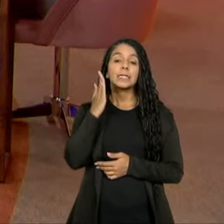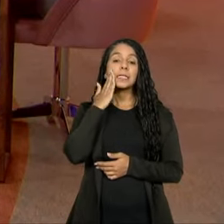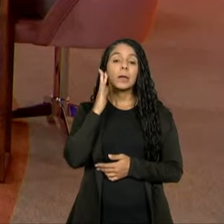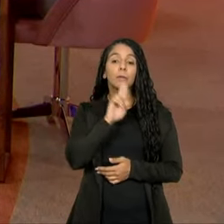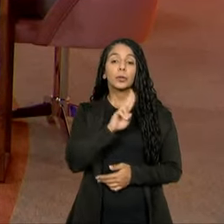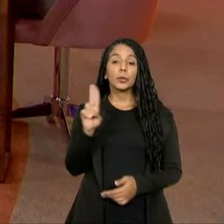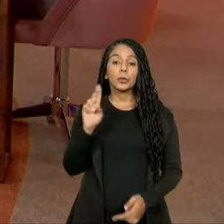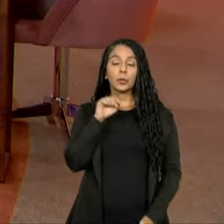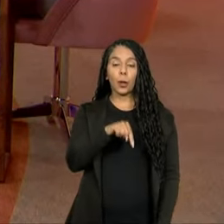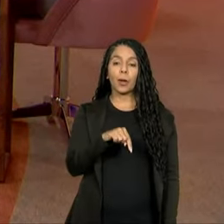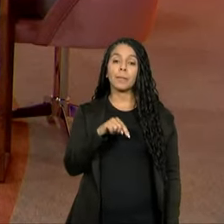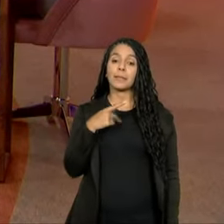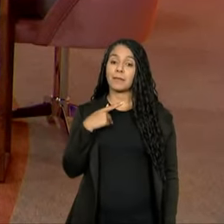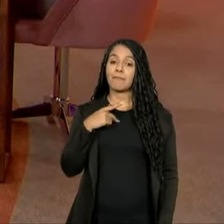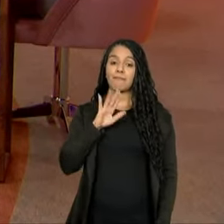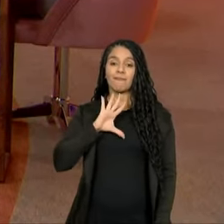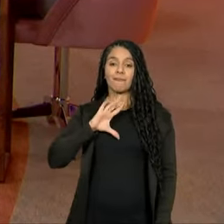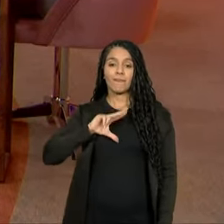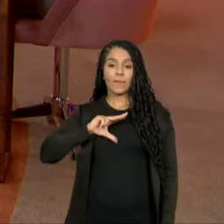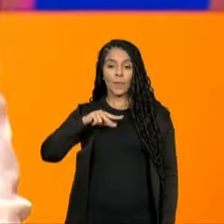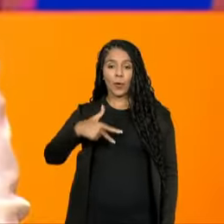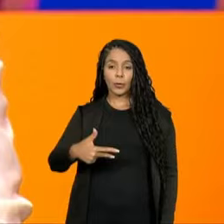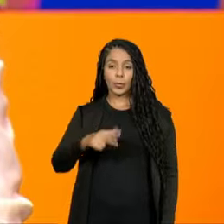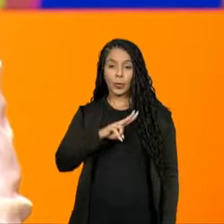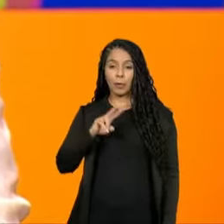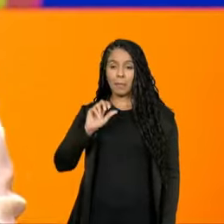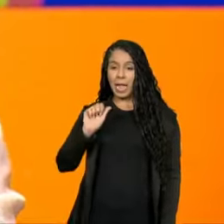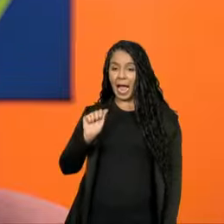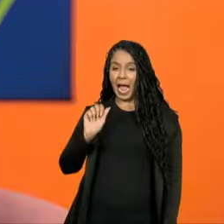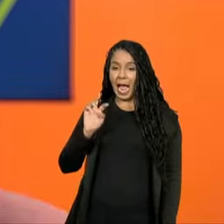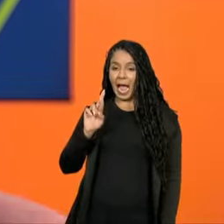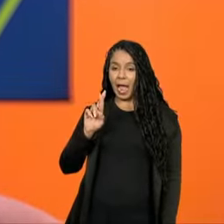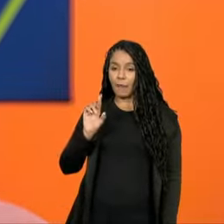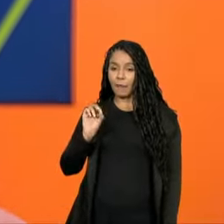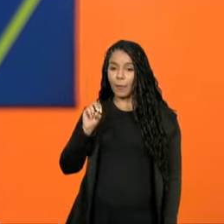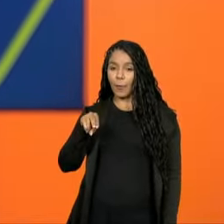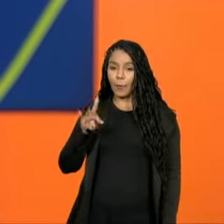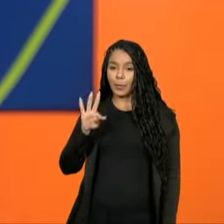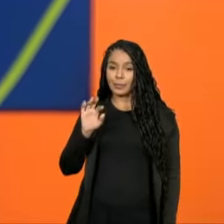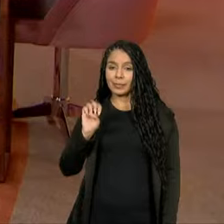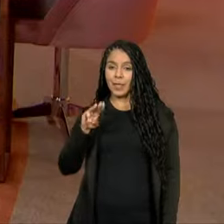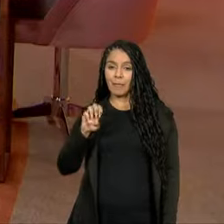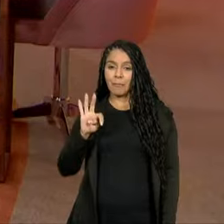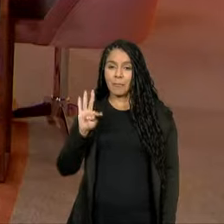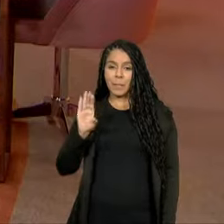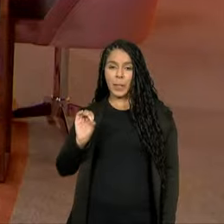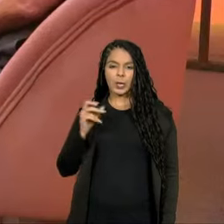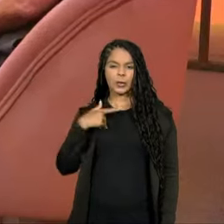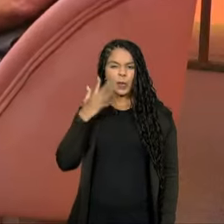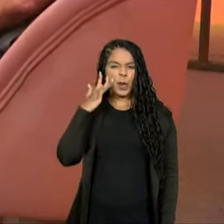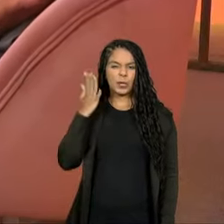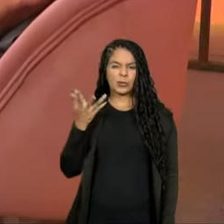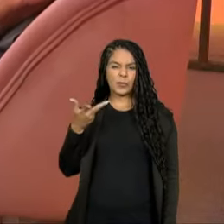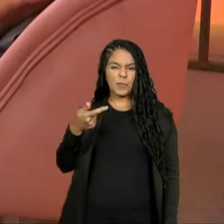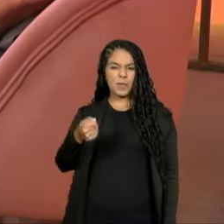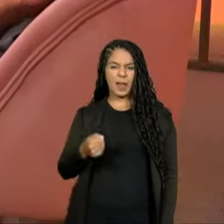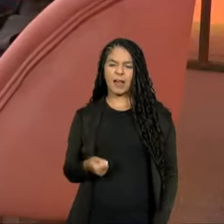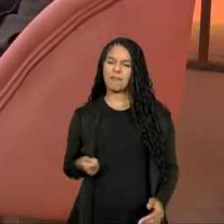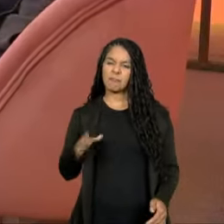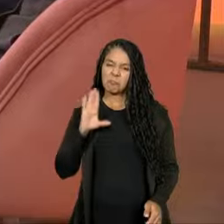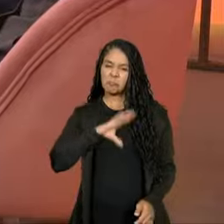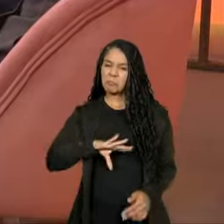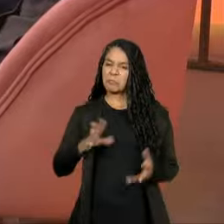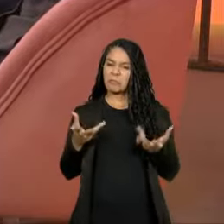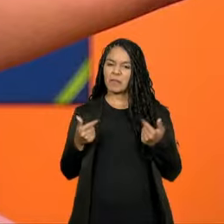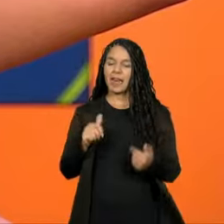Como? Afrontamento. É um afrontamento. Mas eu concordo. É maravilhoso. O português é maravilhoso, você gente. Sabe? É um